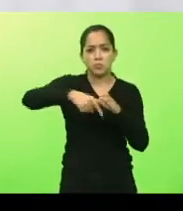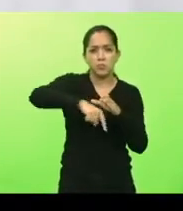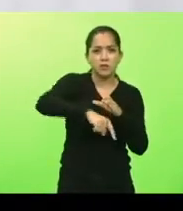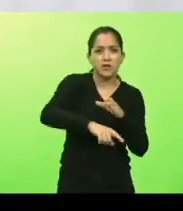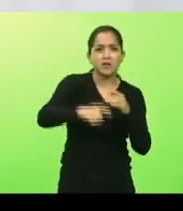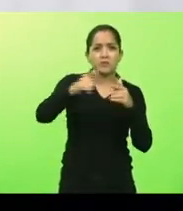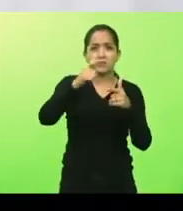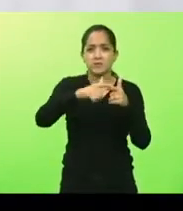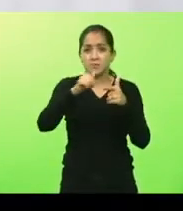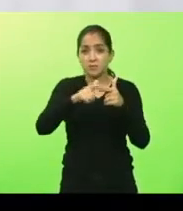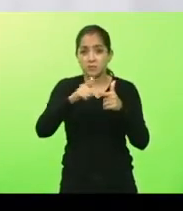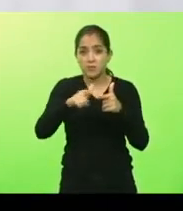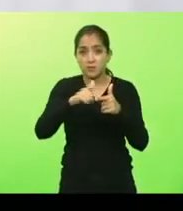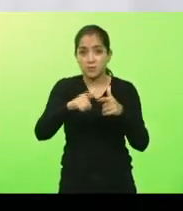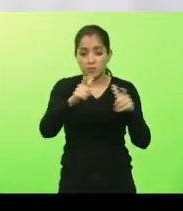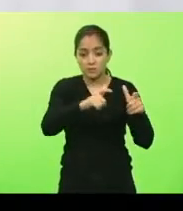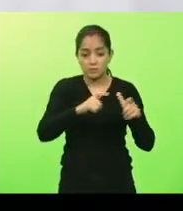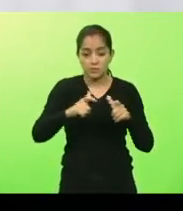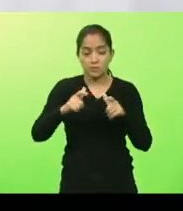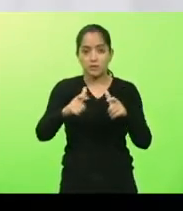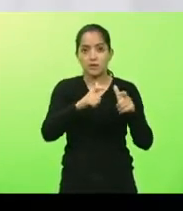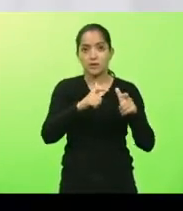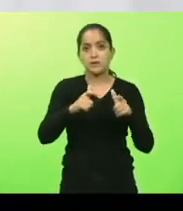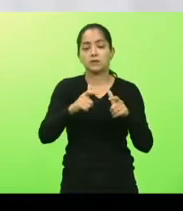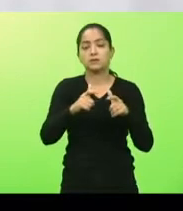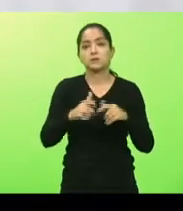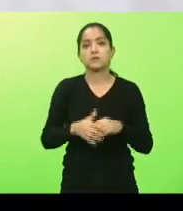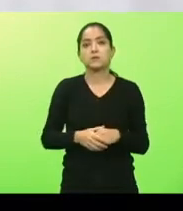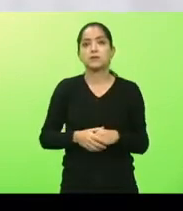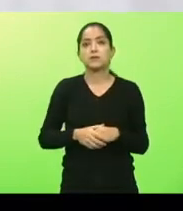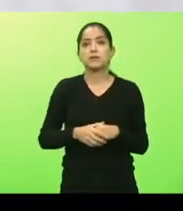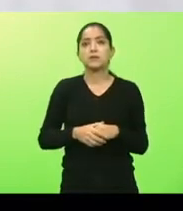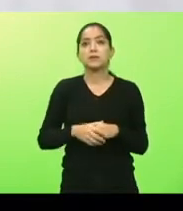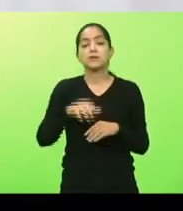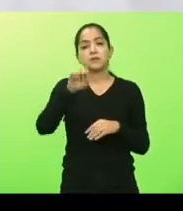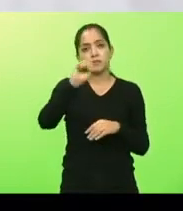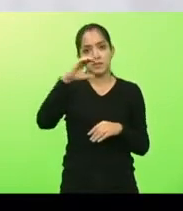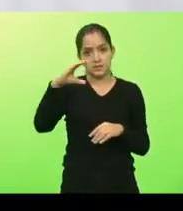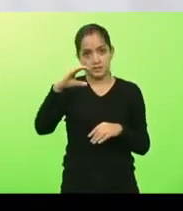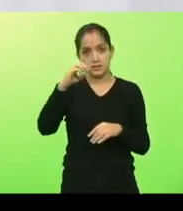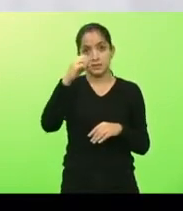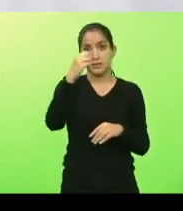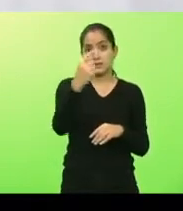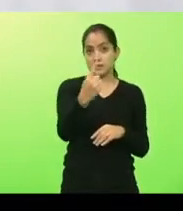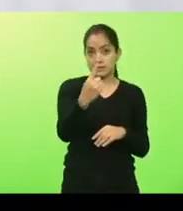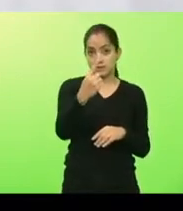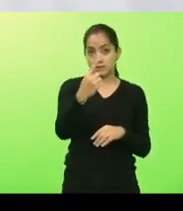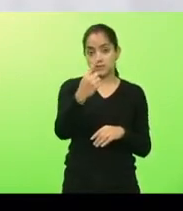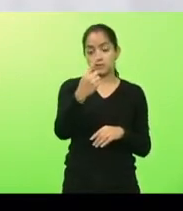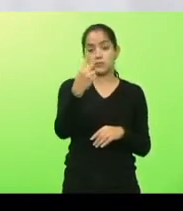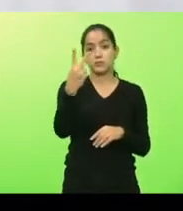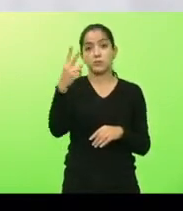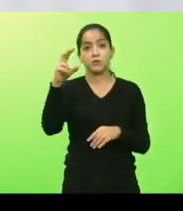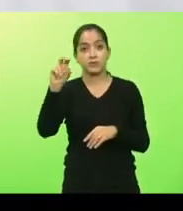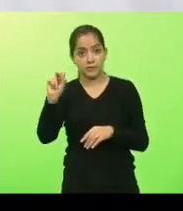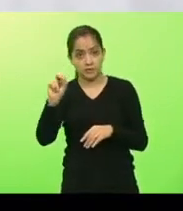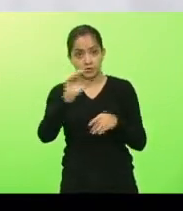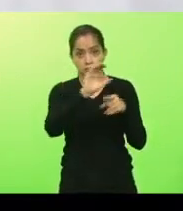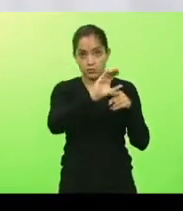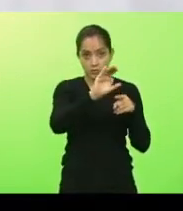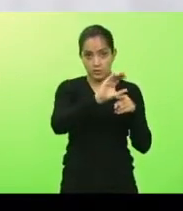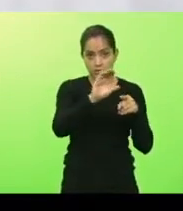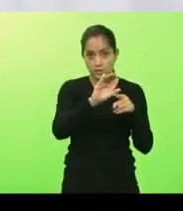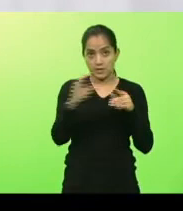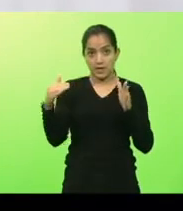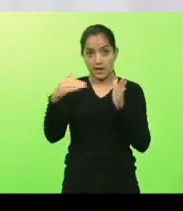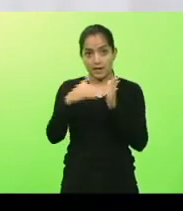trechos que eu acabei de comentar aqui. Temos a 120, novamente, a 120 de Curitibanos Alemão